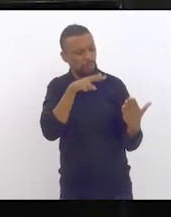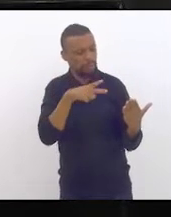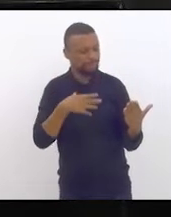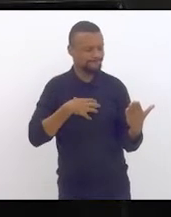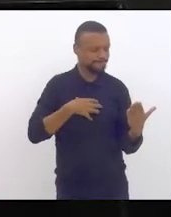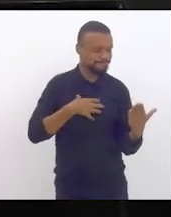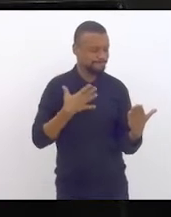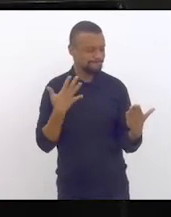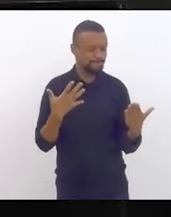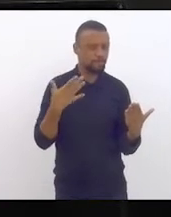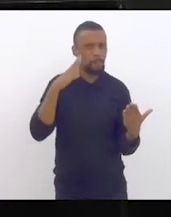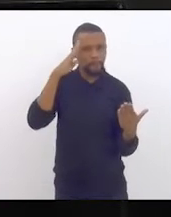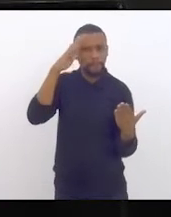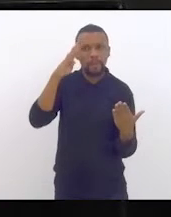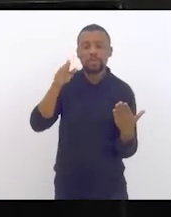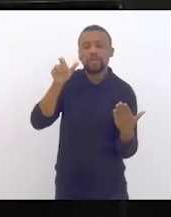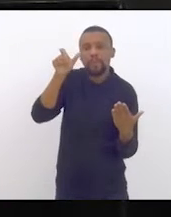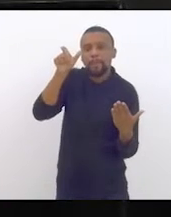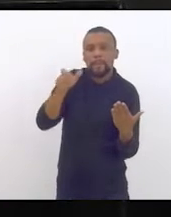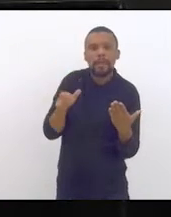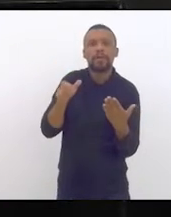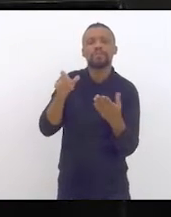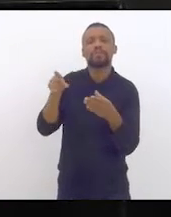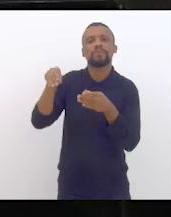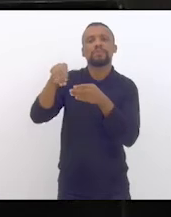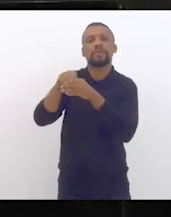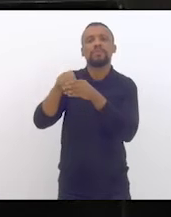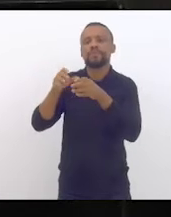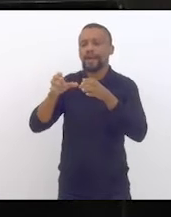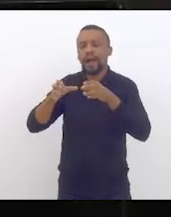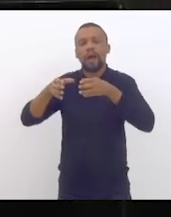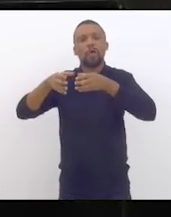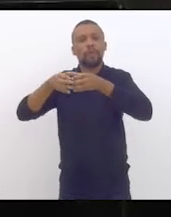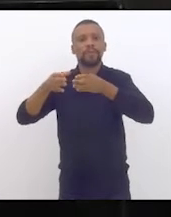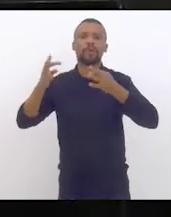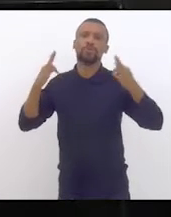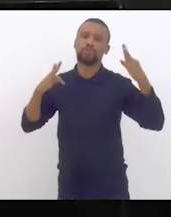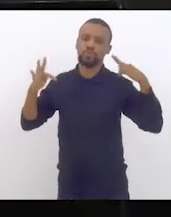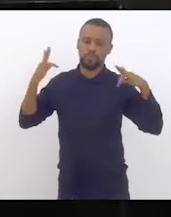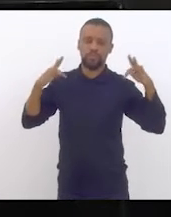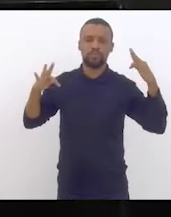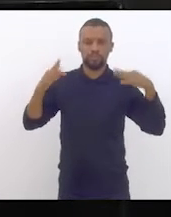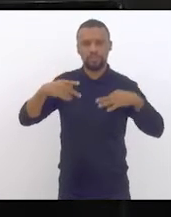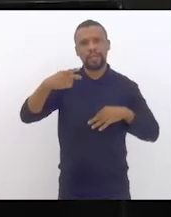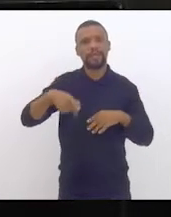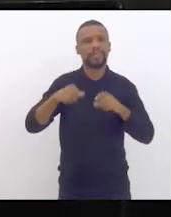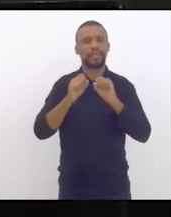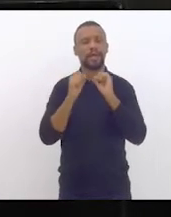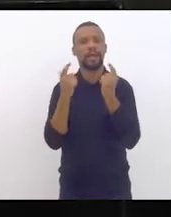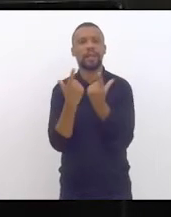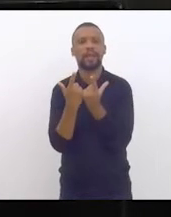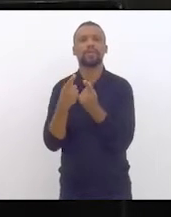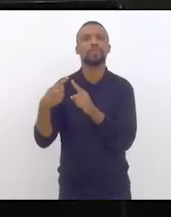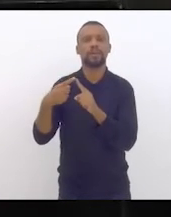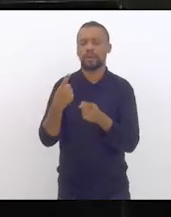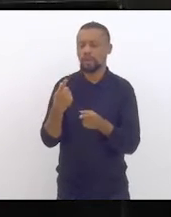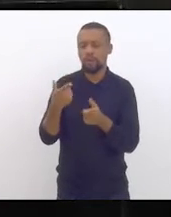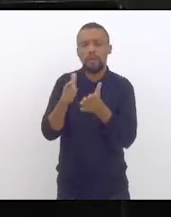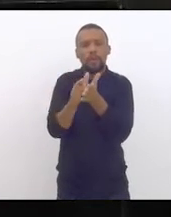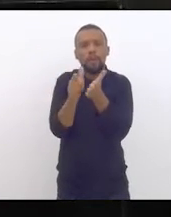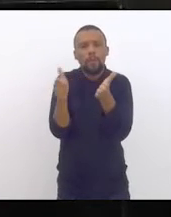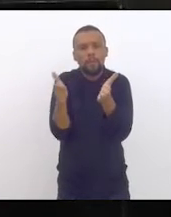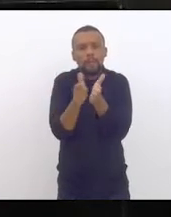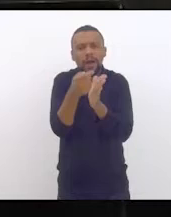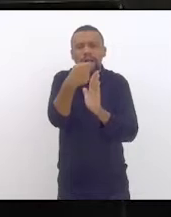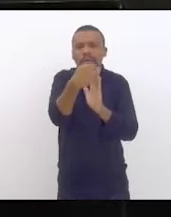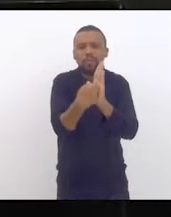principalmente como membro da comissão de turismo desta casa porque uma nota que fala é